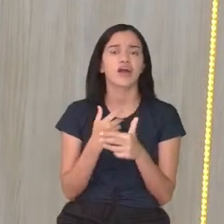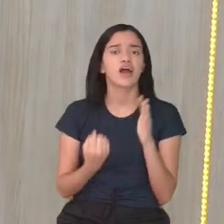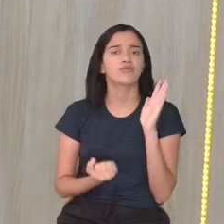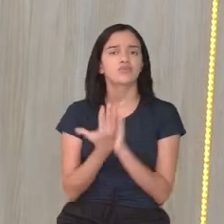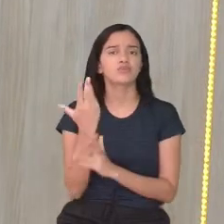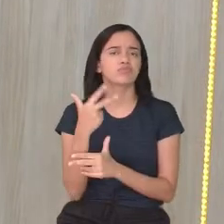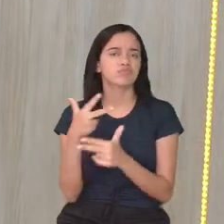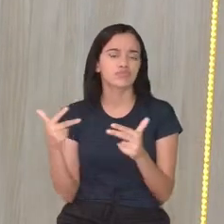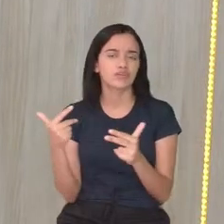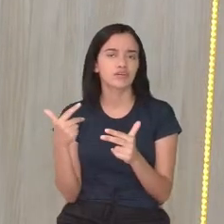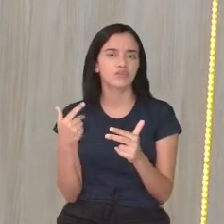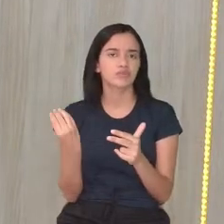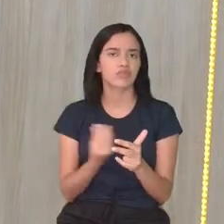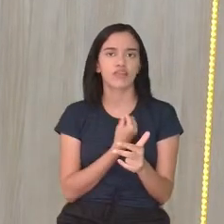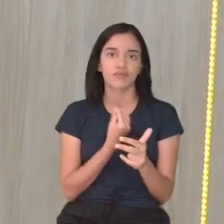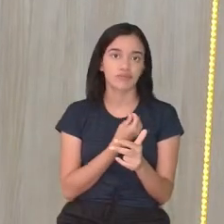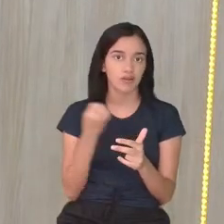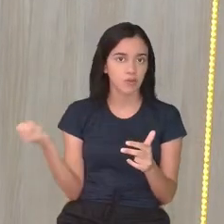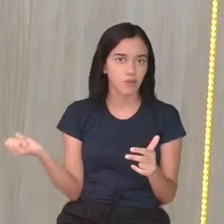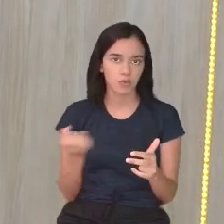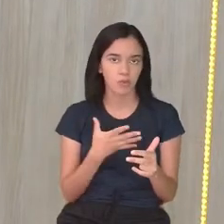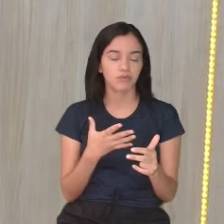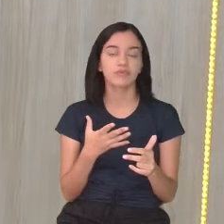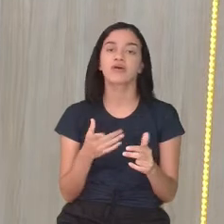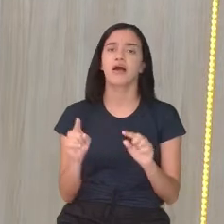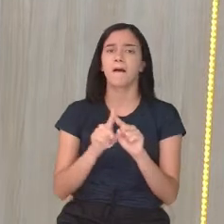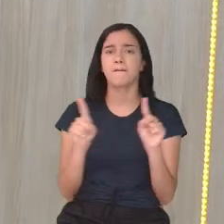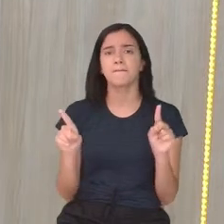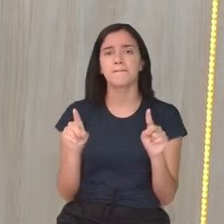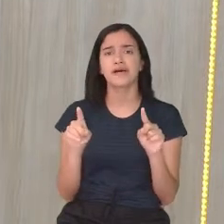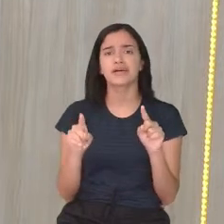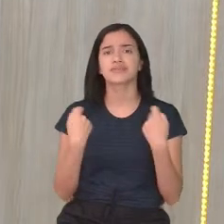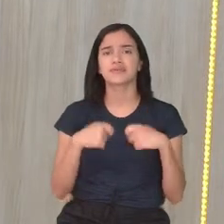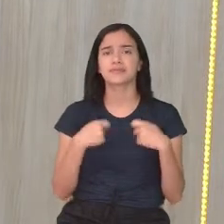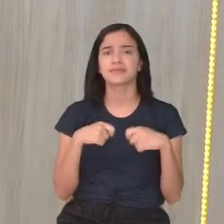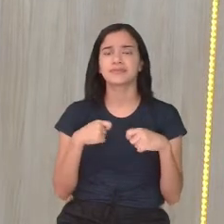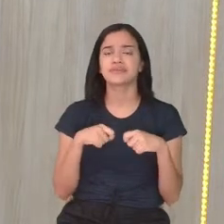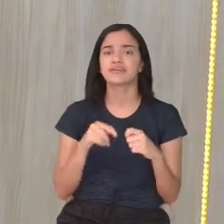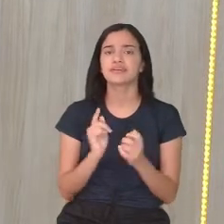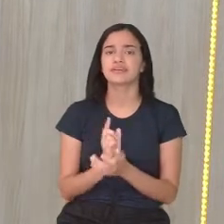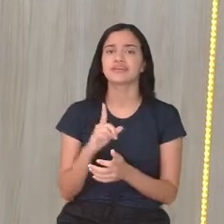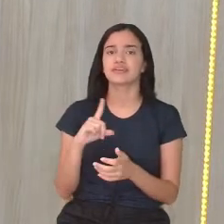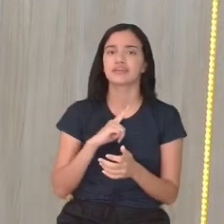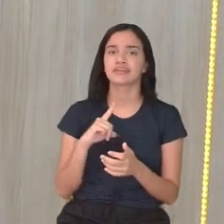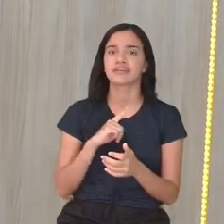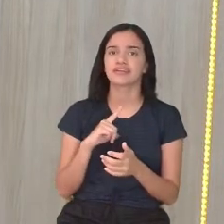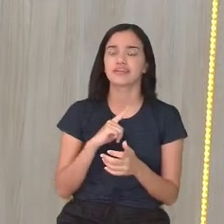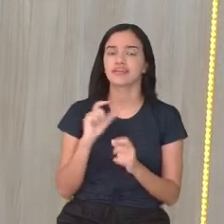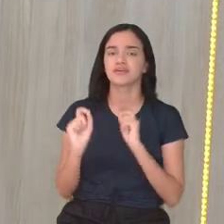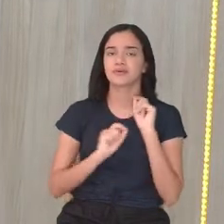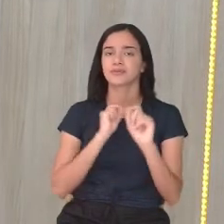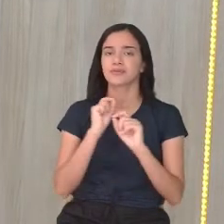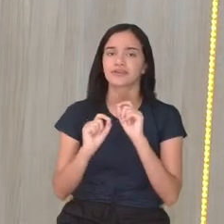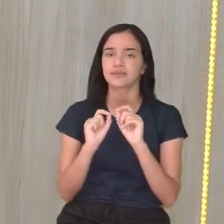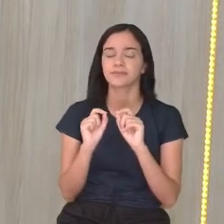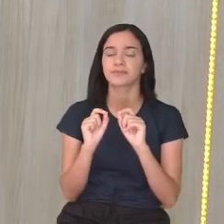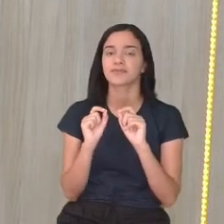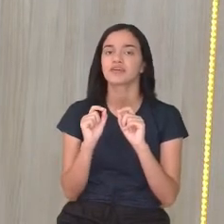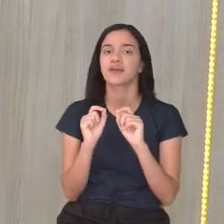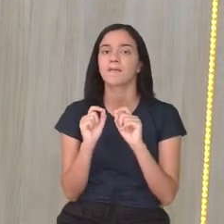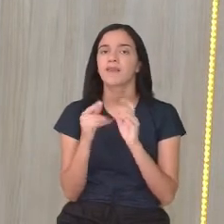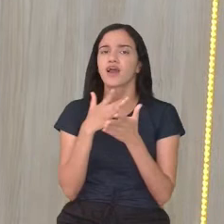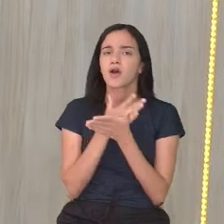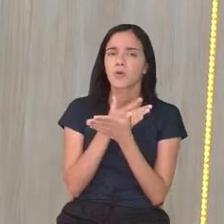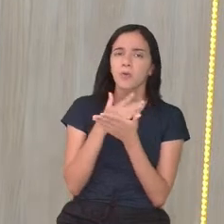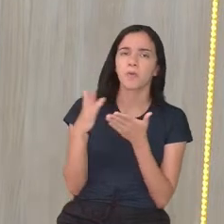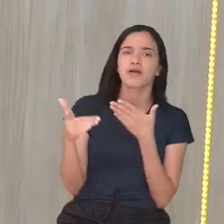tudo na vida, quando é algo novo, surge, mas às vezes precisa de um impulso ali, né? Ela precisa ser impulsionada para que ela